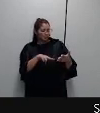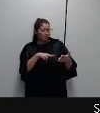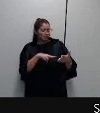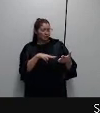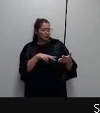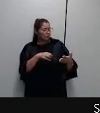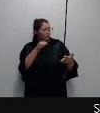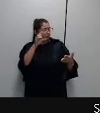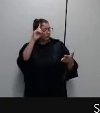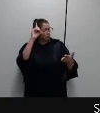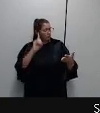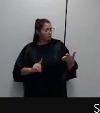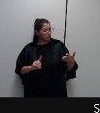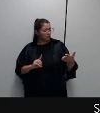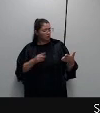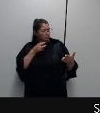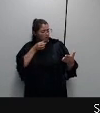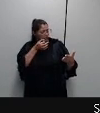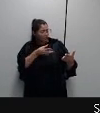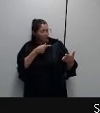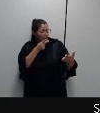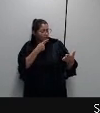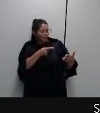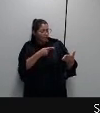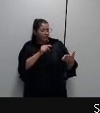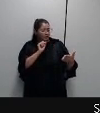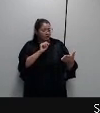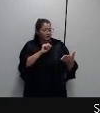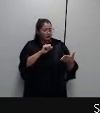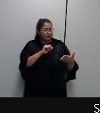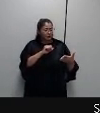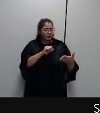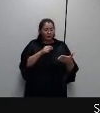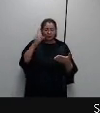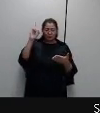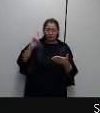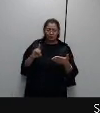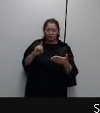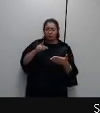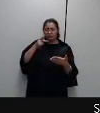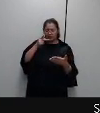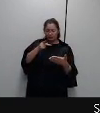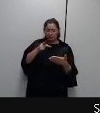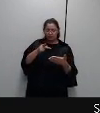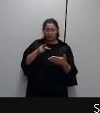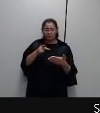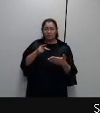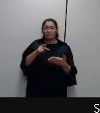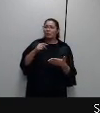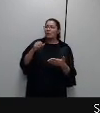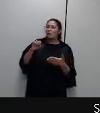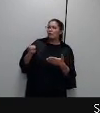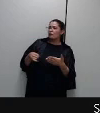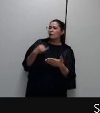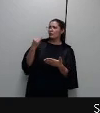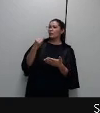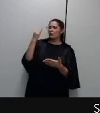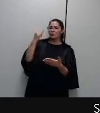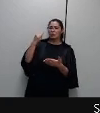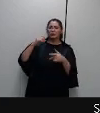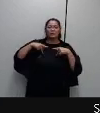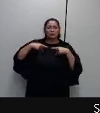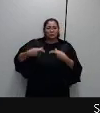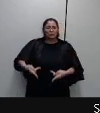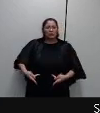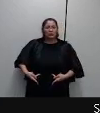sendo questionado e sim o direito questionar foram a minha avaliação mais importante do ponto de vista humanitário do